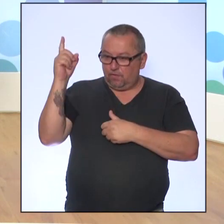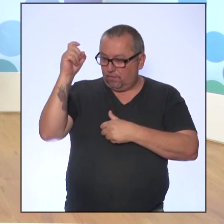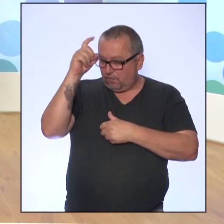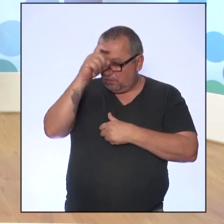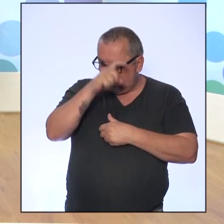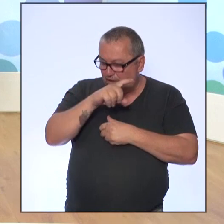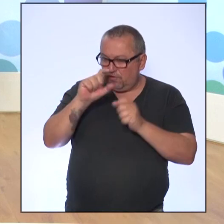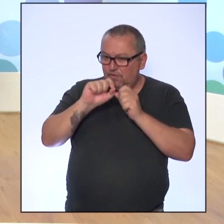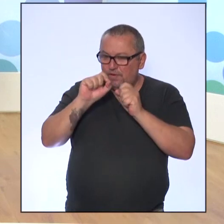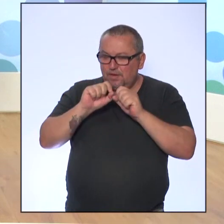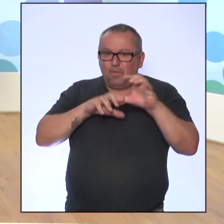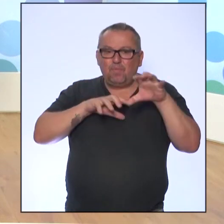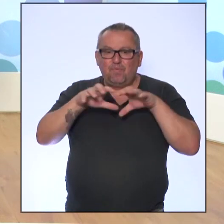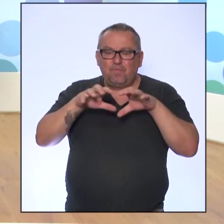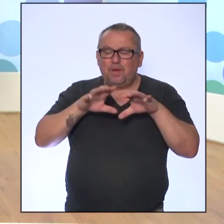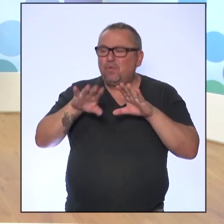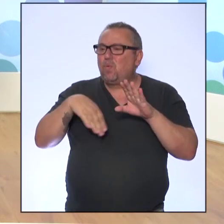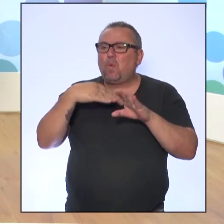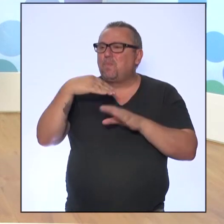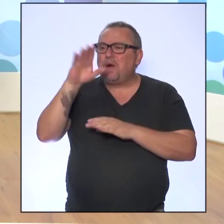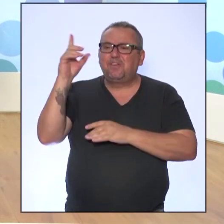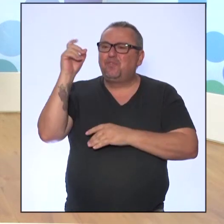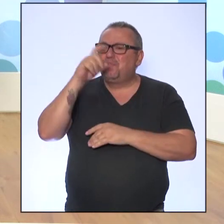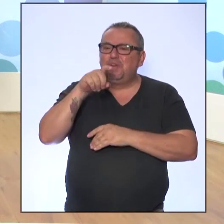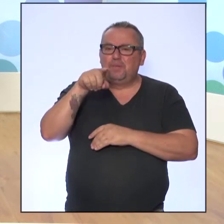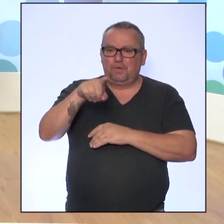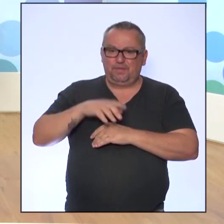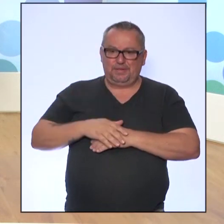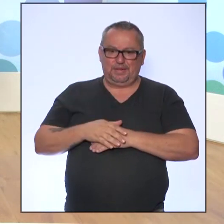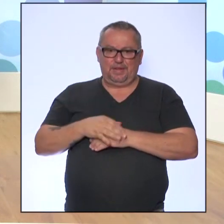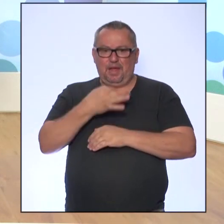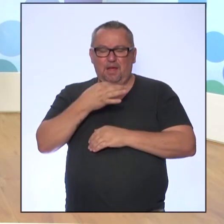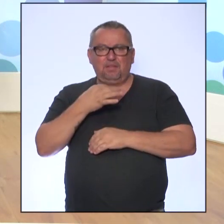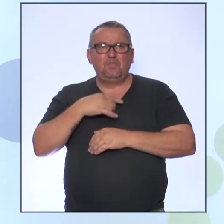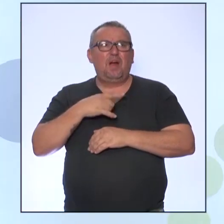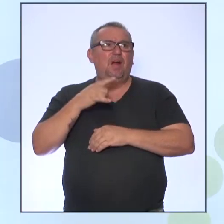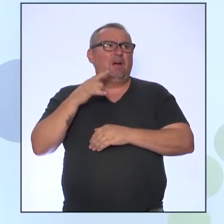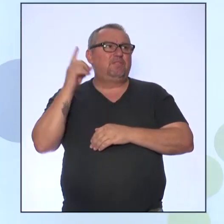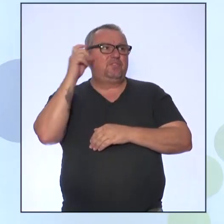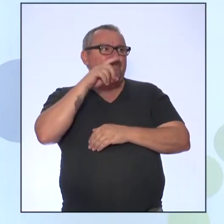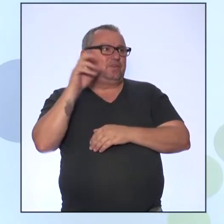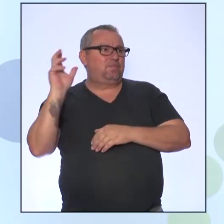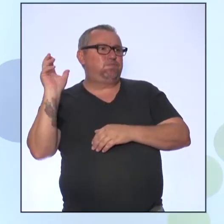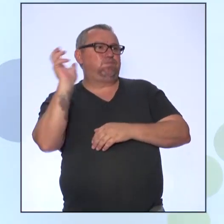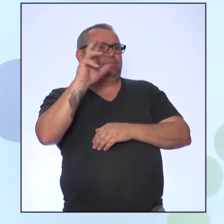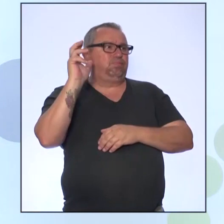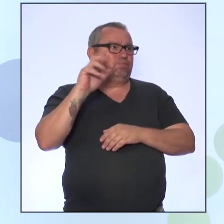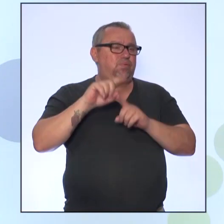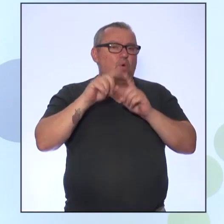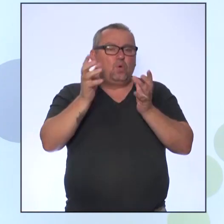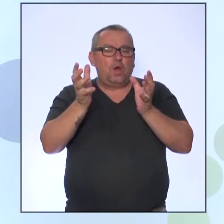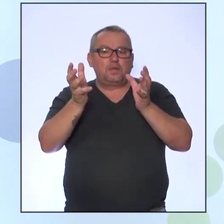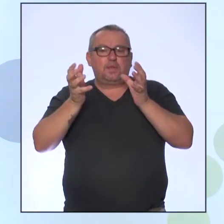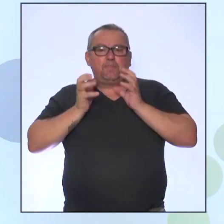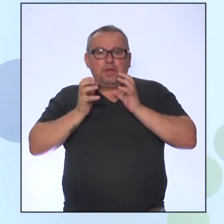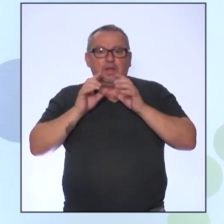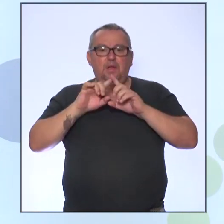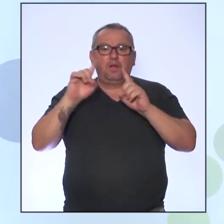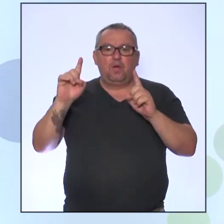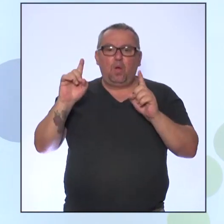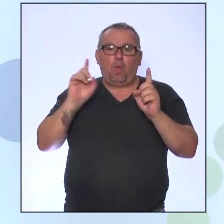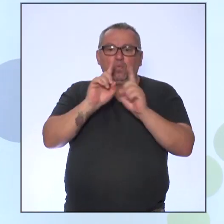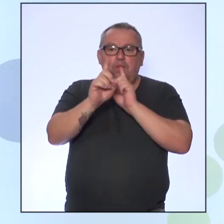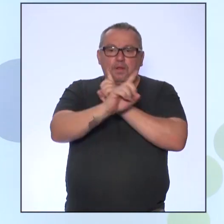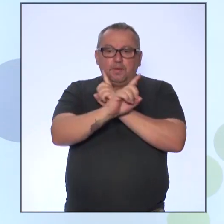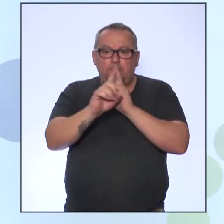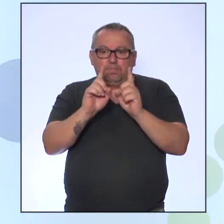movimento. Qual de movimento você teve dificuldade em realizar? Ah, então eu tive dificuldade em realizar o passe, eu tive dificuldade em realizar o movimento relacionado ao drible,